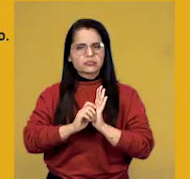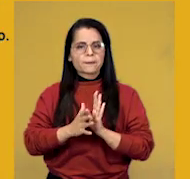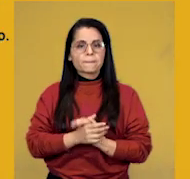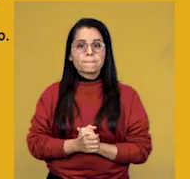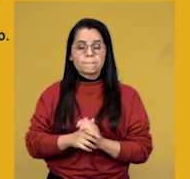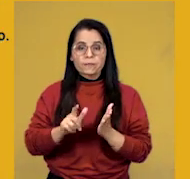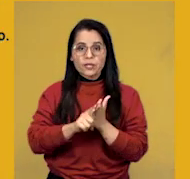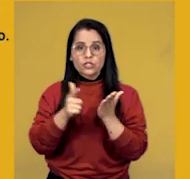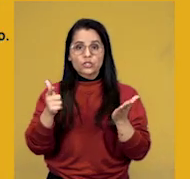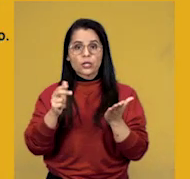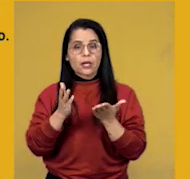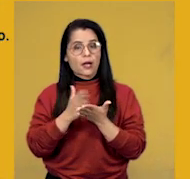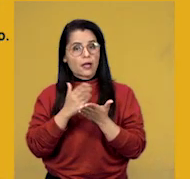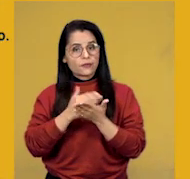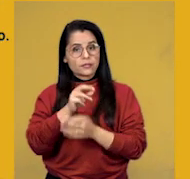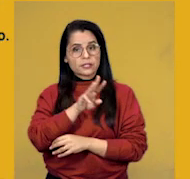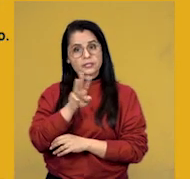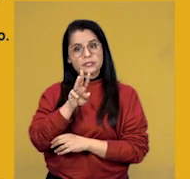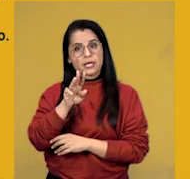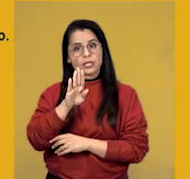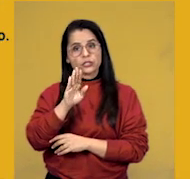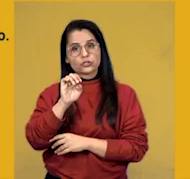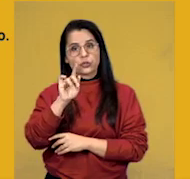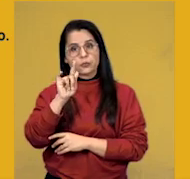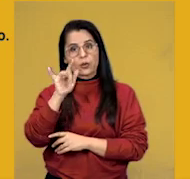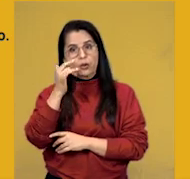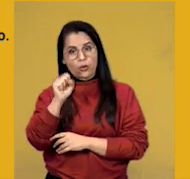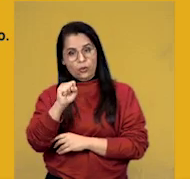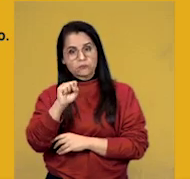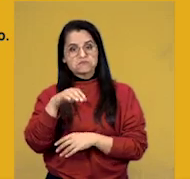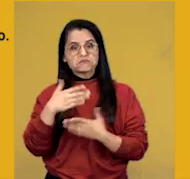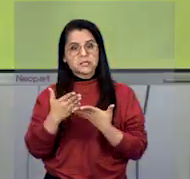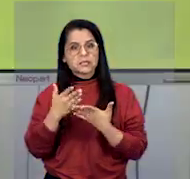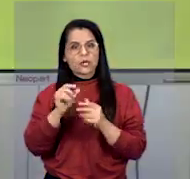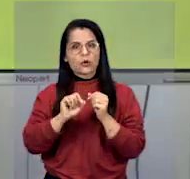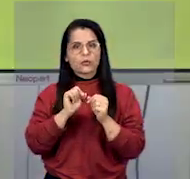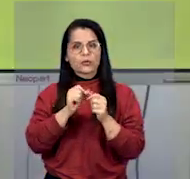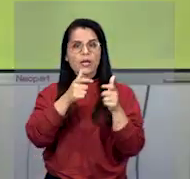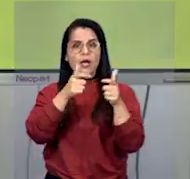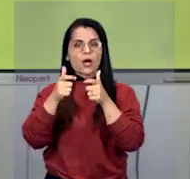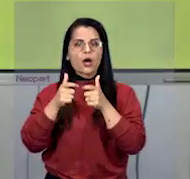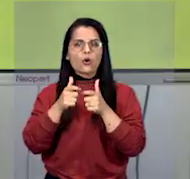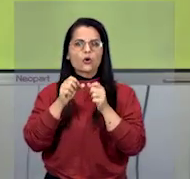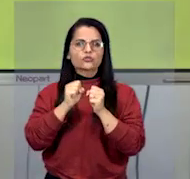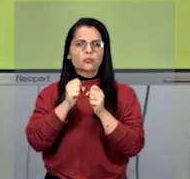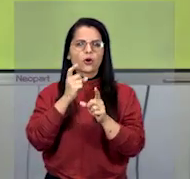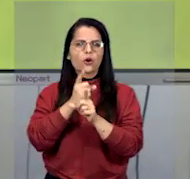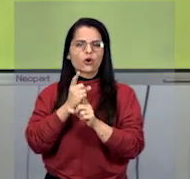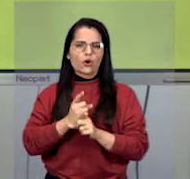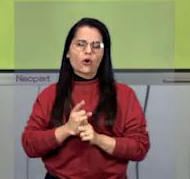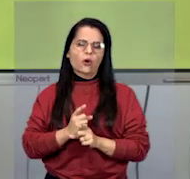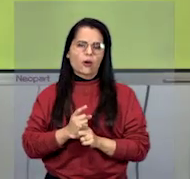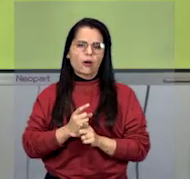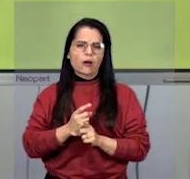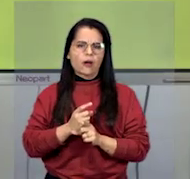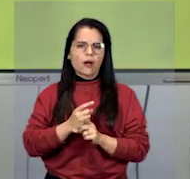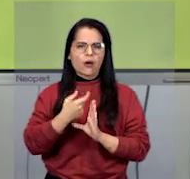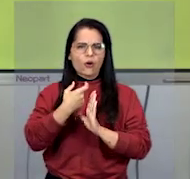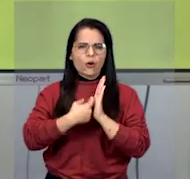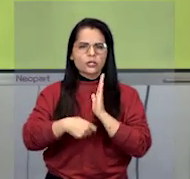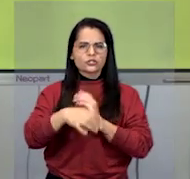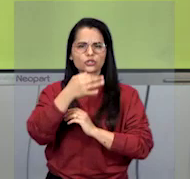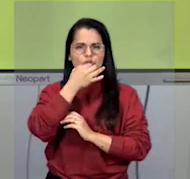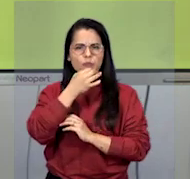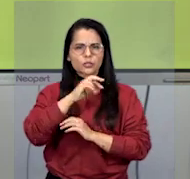Publicado em jornais, revistas, sites, blogs, então há diversas fontes onde você pode encontrar um artigo de opinião, né?